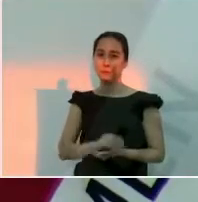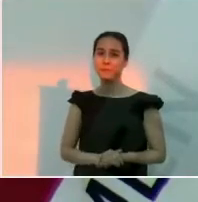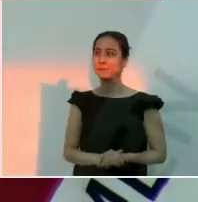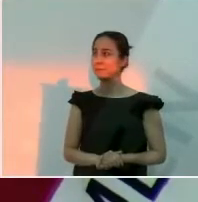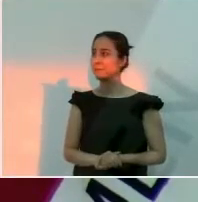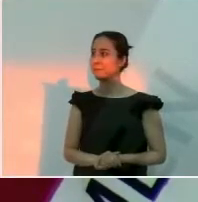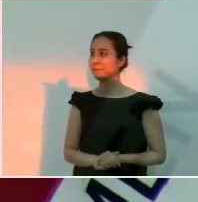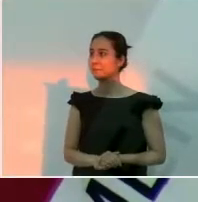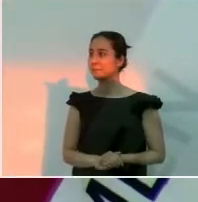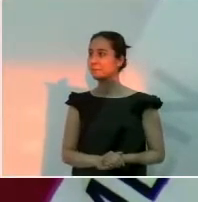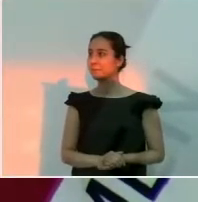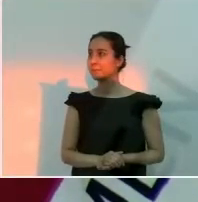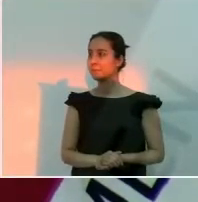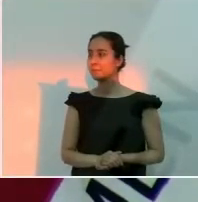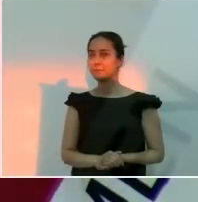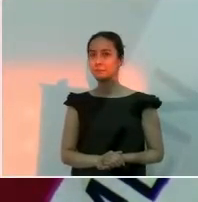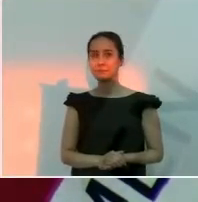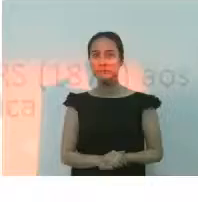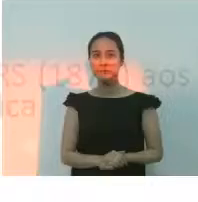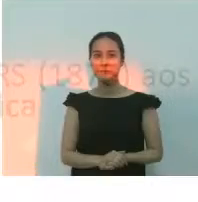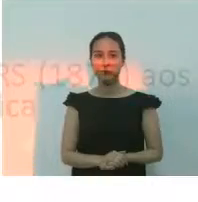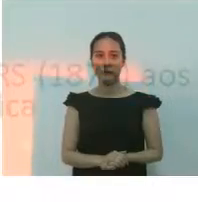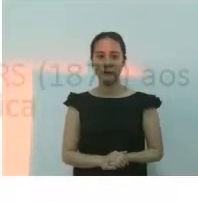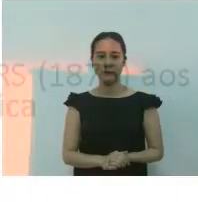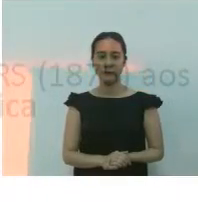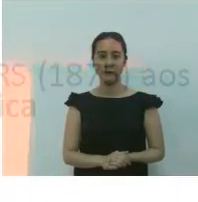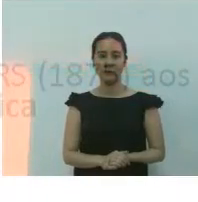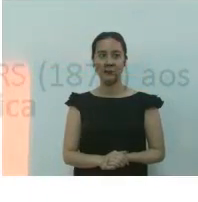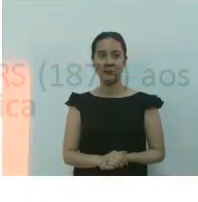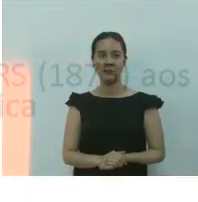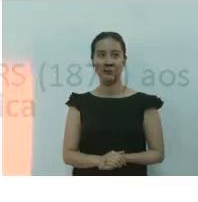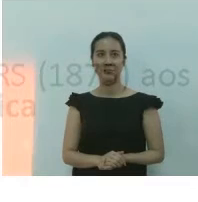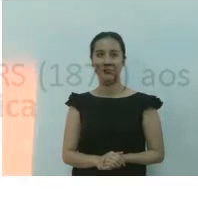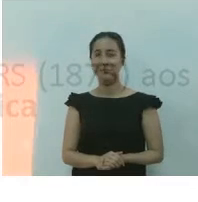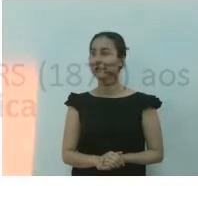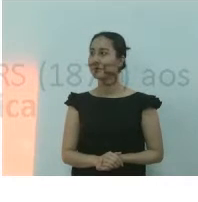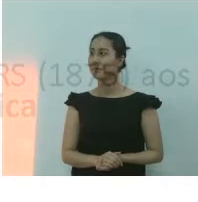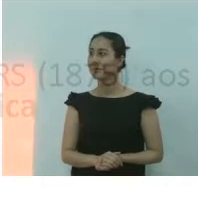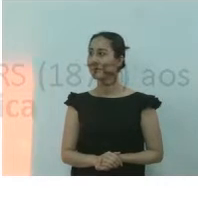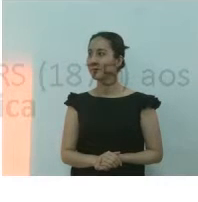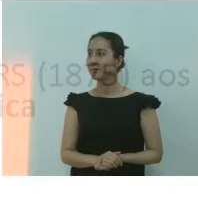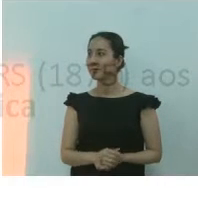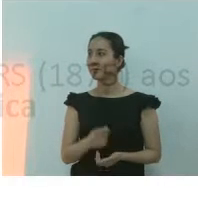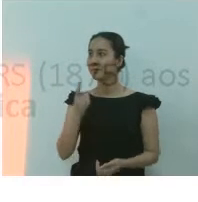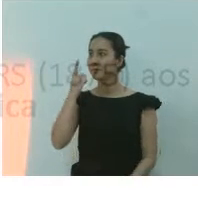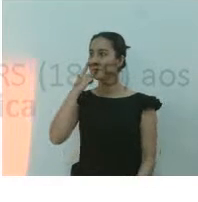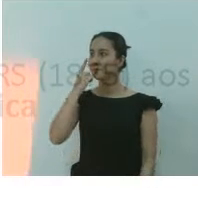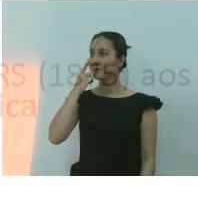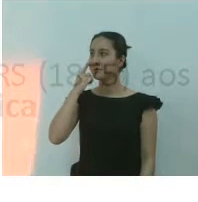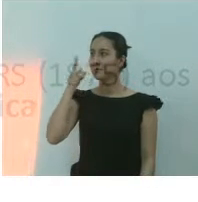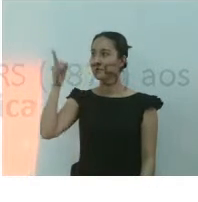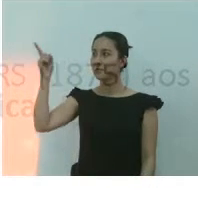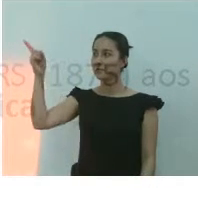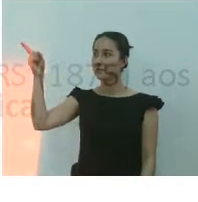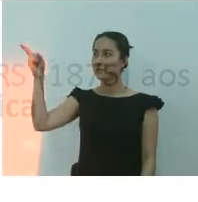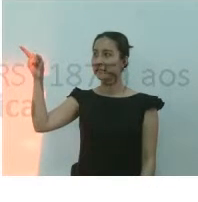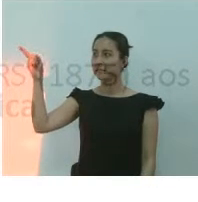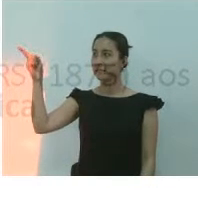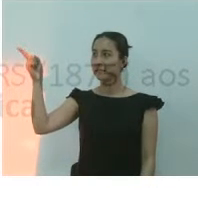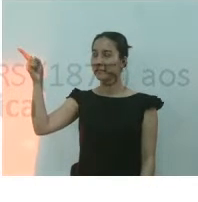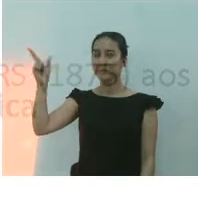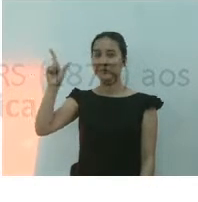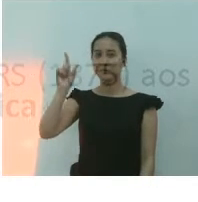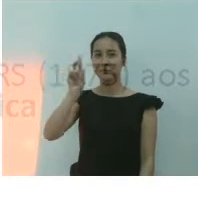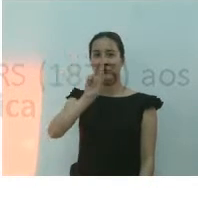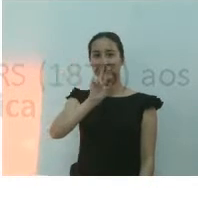vamos lá a primeira parte da viagem a revertia tutti randy ama a mafalala